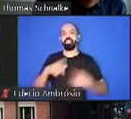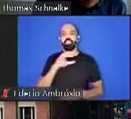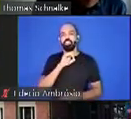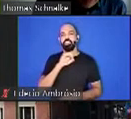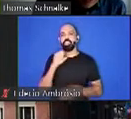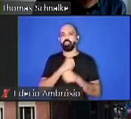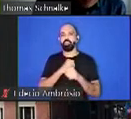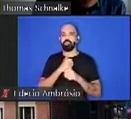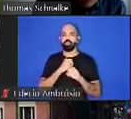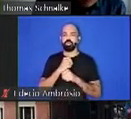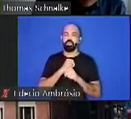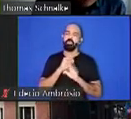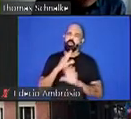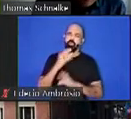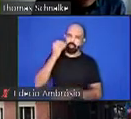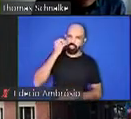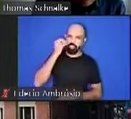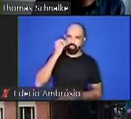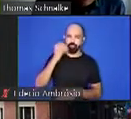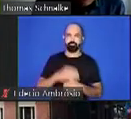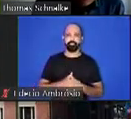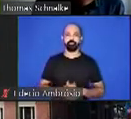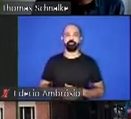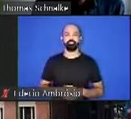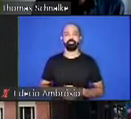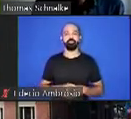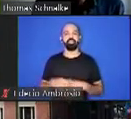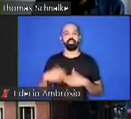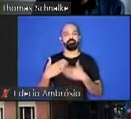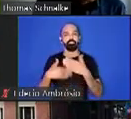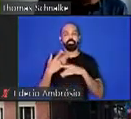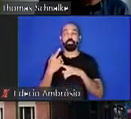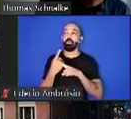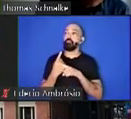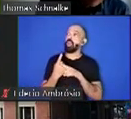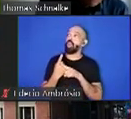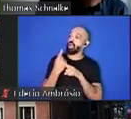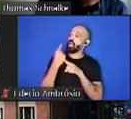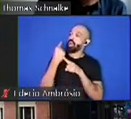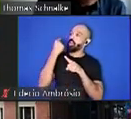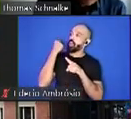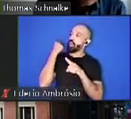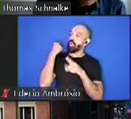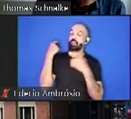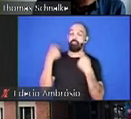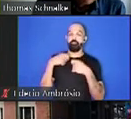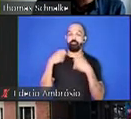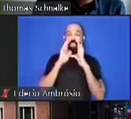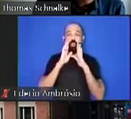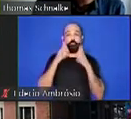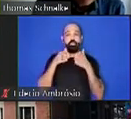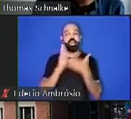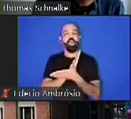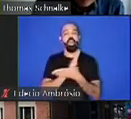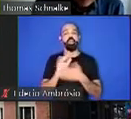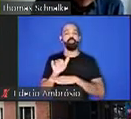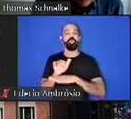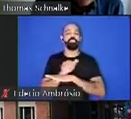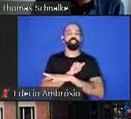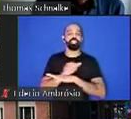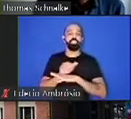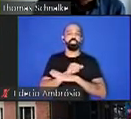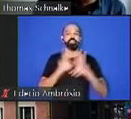mas vamos tentar. Essa jornada ao passado deve se concentrar em algumas estratégias